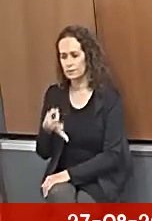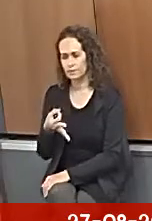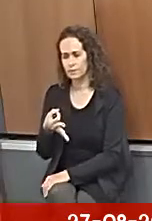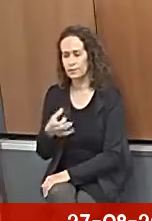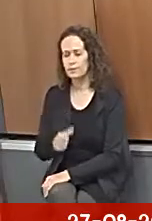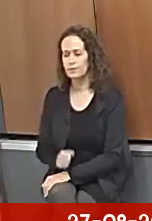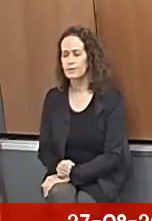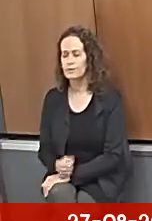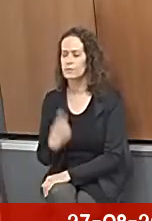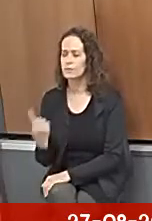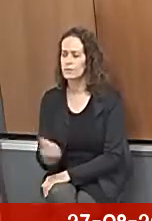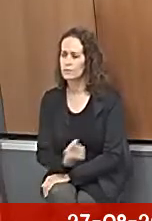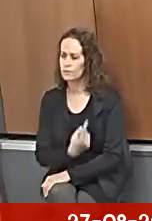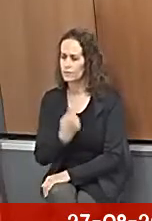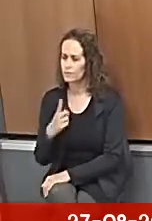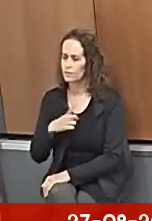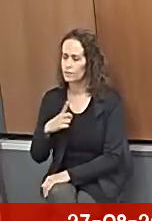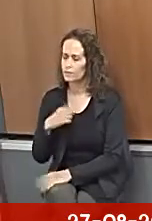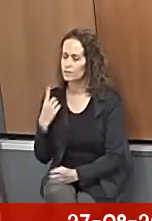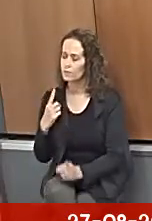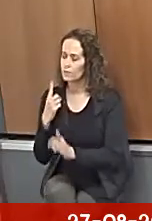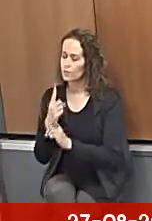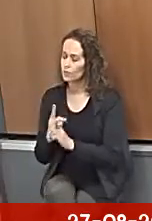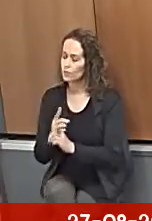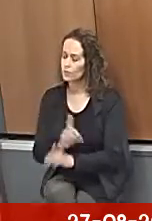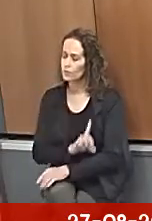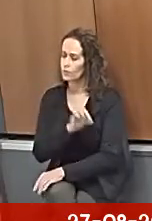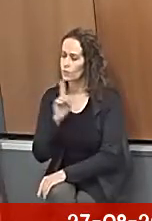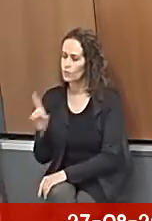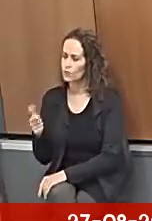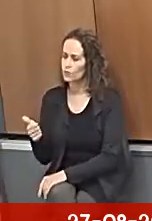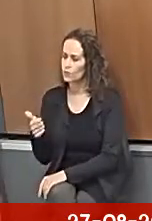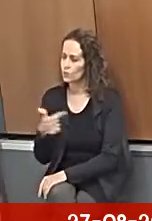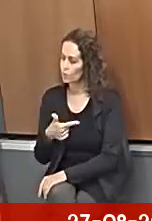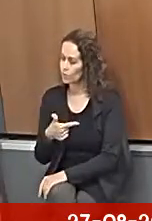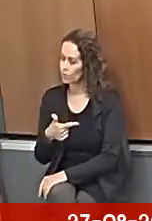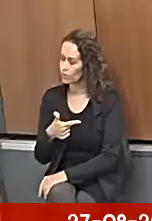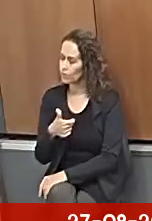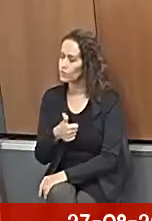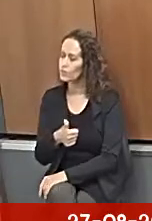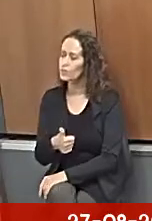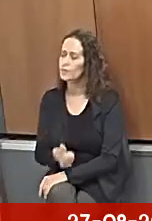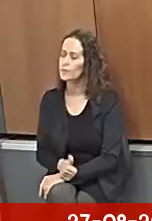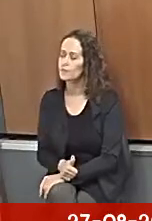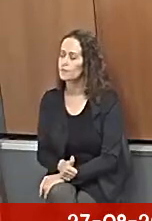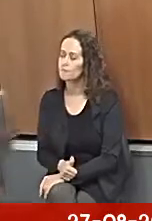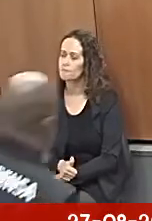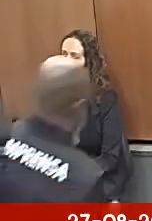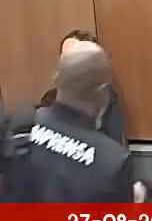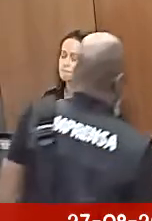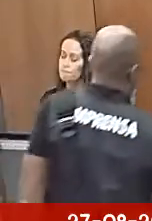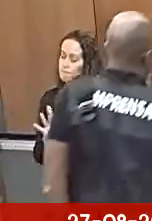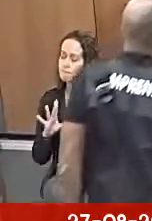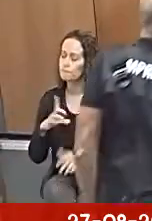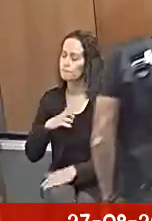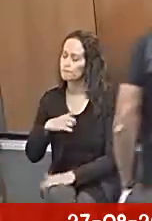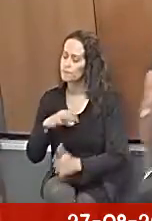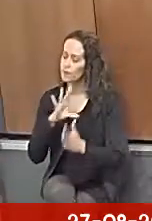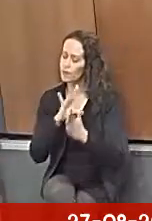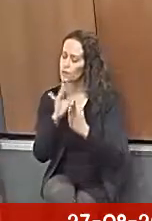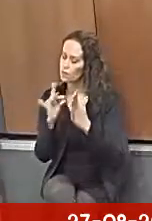já que nós teremos esse encontro lá no dia 12 é de abrir a gente tem as redes sociais aí